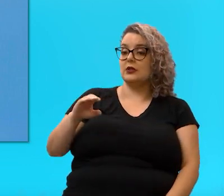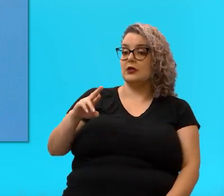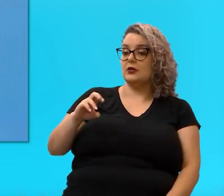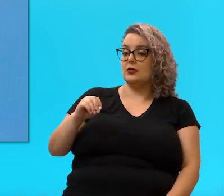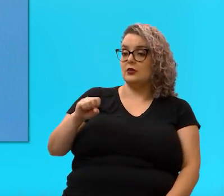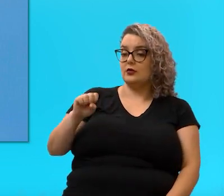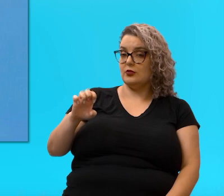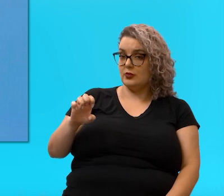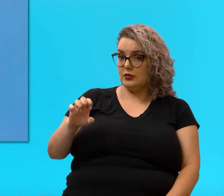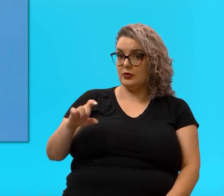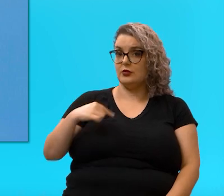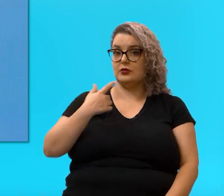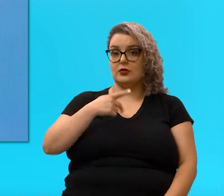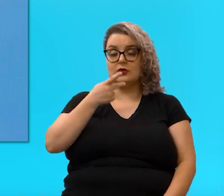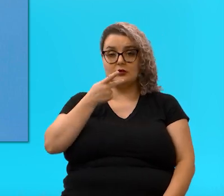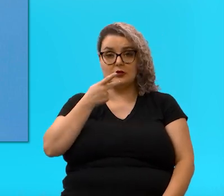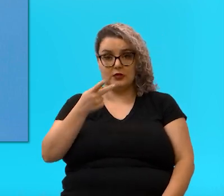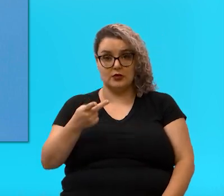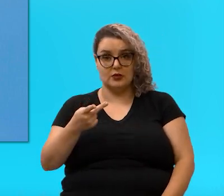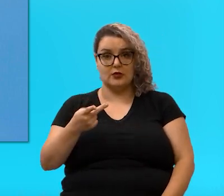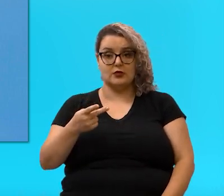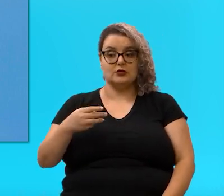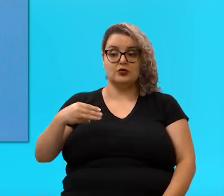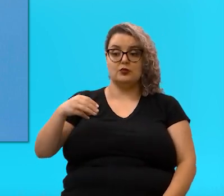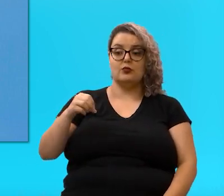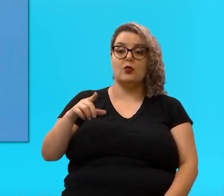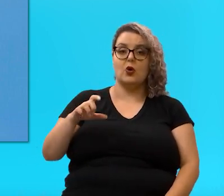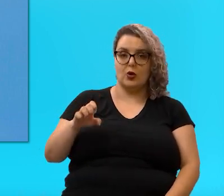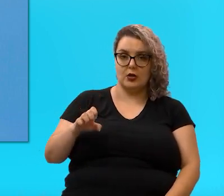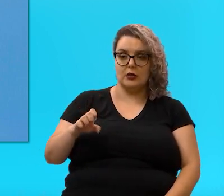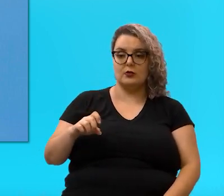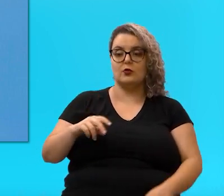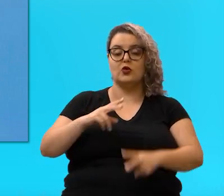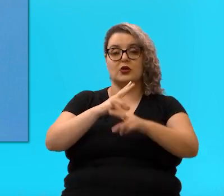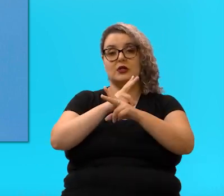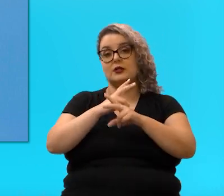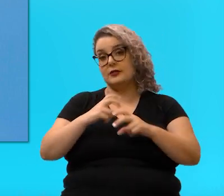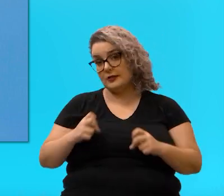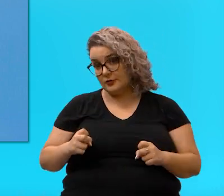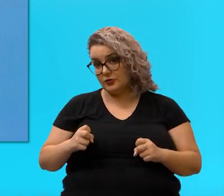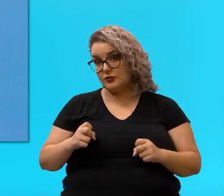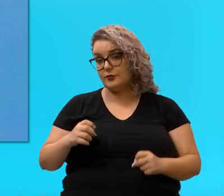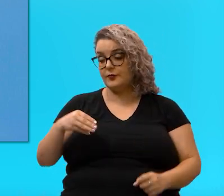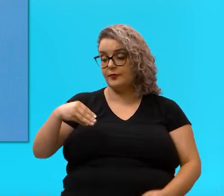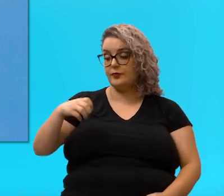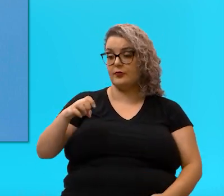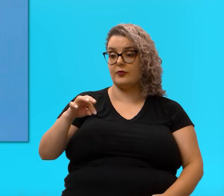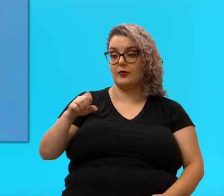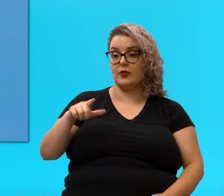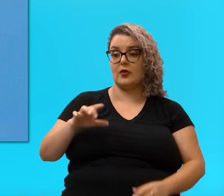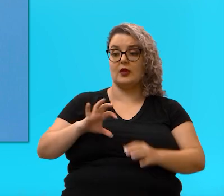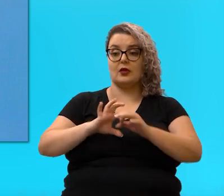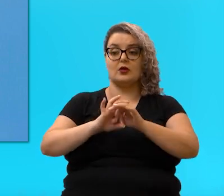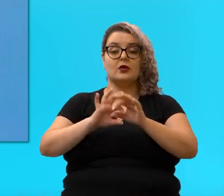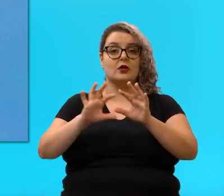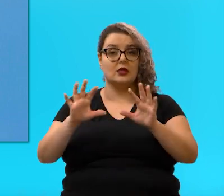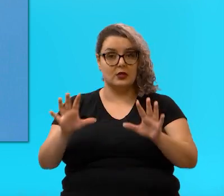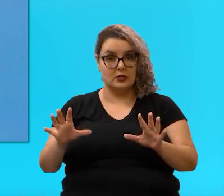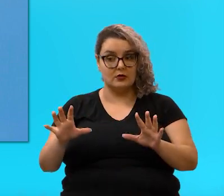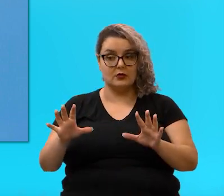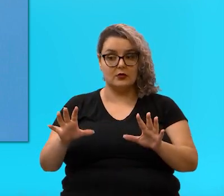falando de necrose de tecidos, de partes moles, por intoxicação desses metais que eram